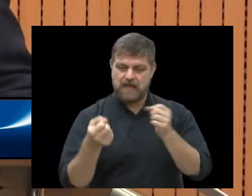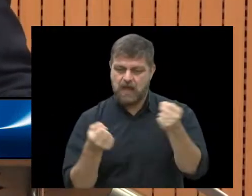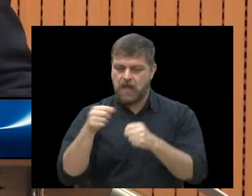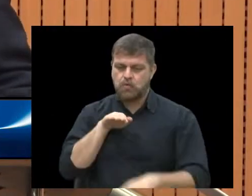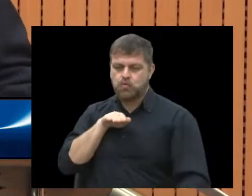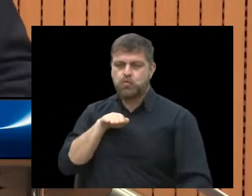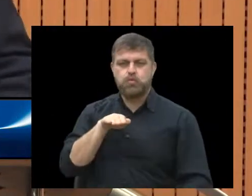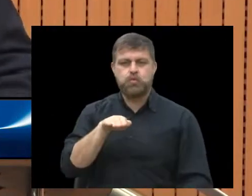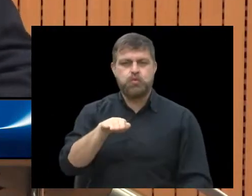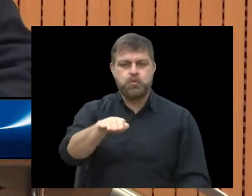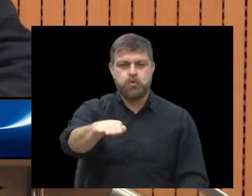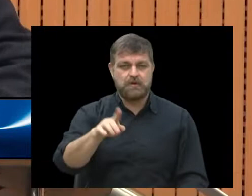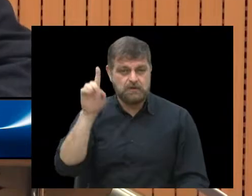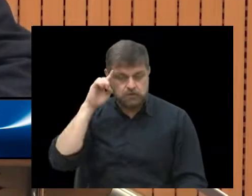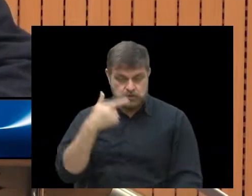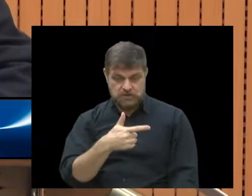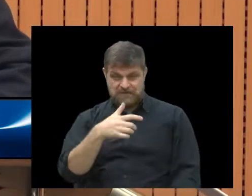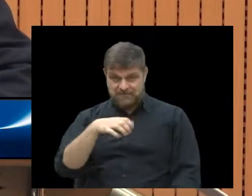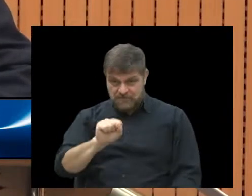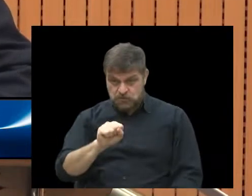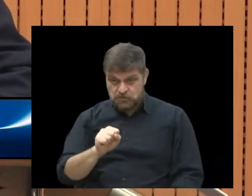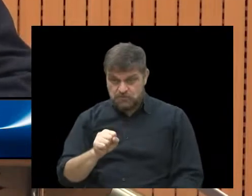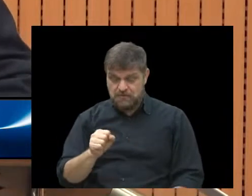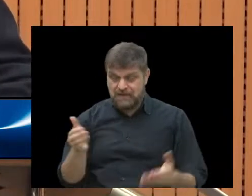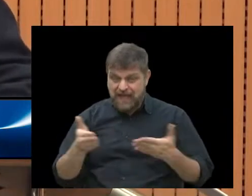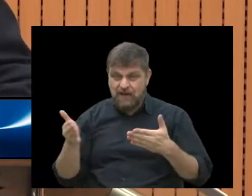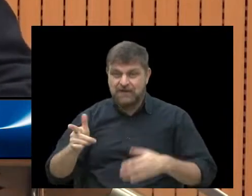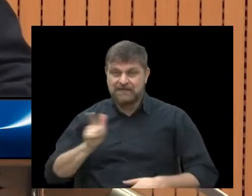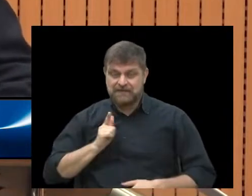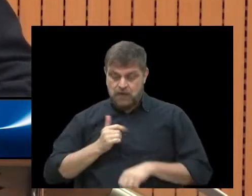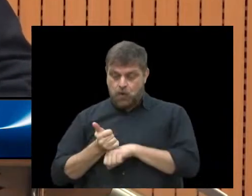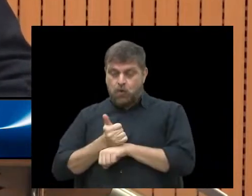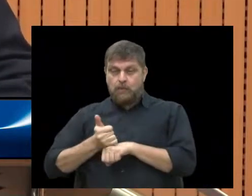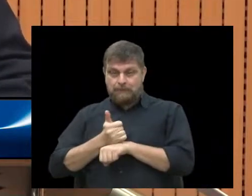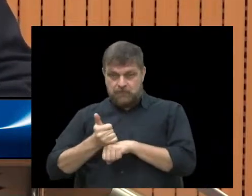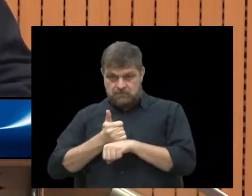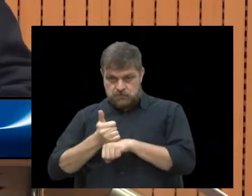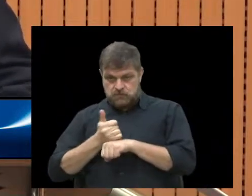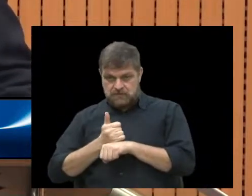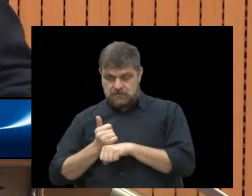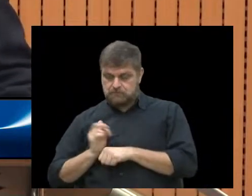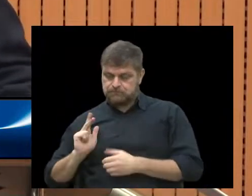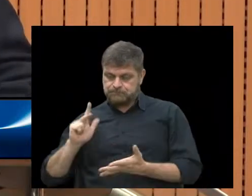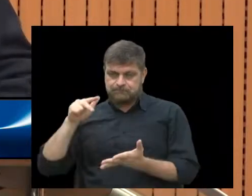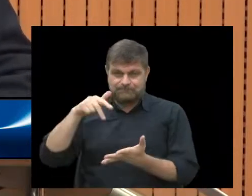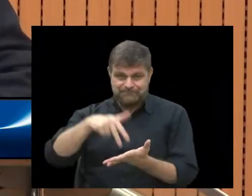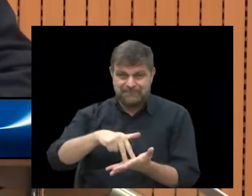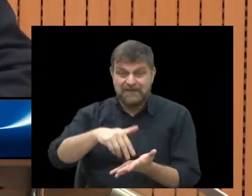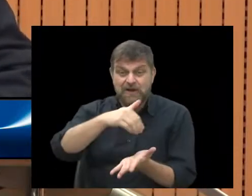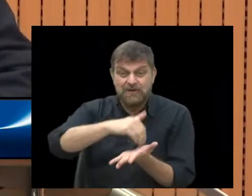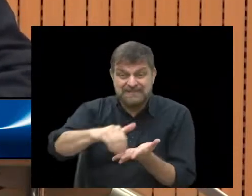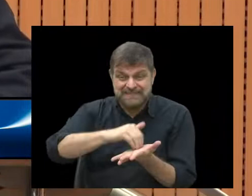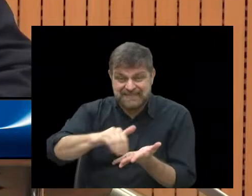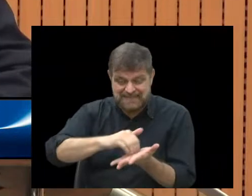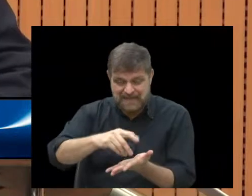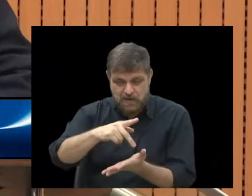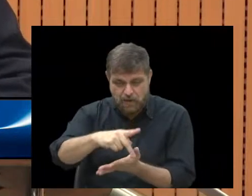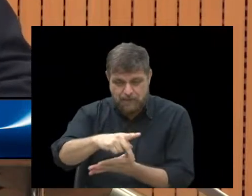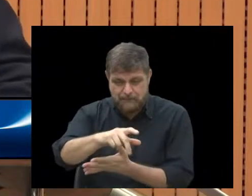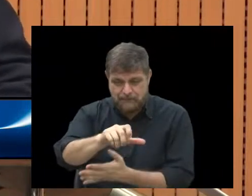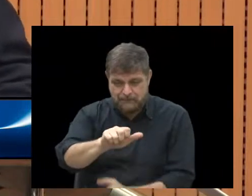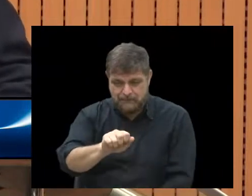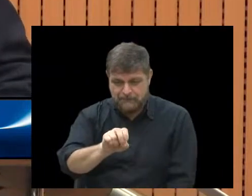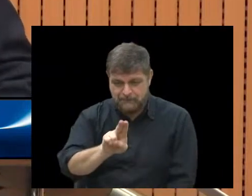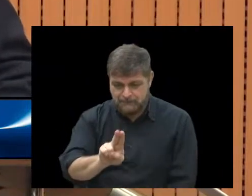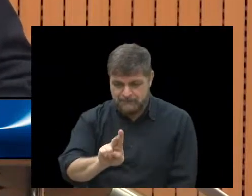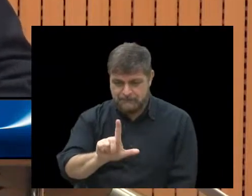28 agora, teremos uma visita técnica no bairro da Vitória e bairro da Conquista, do secretário Paulela,